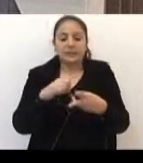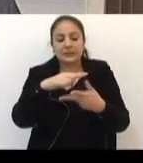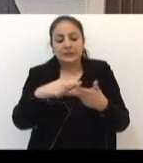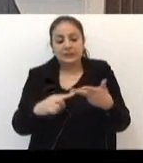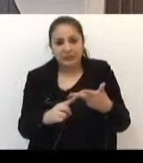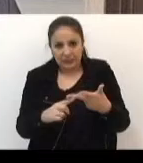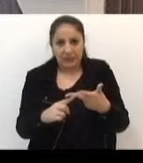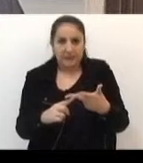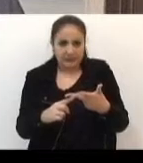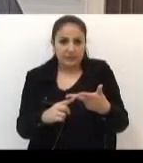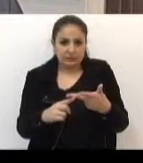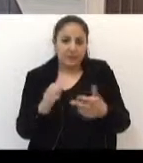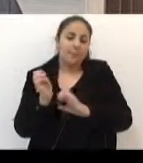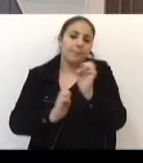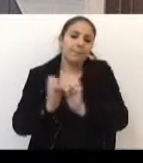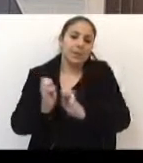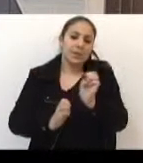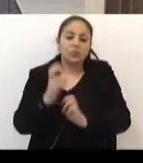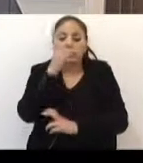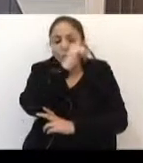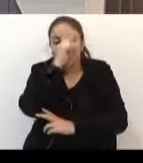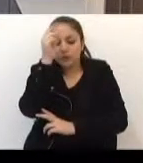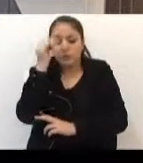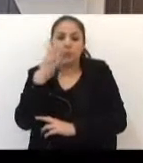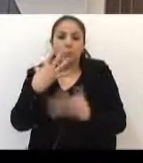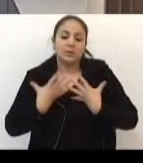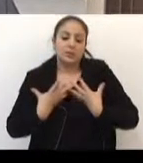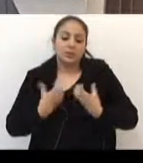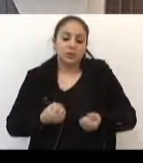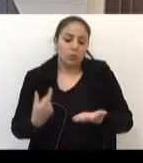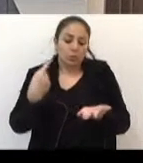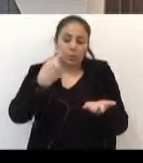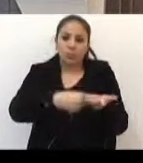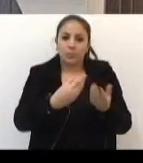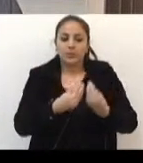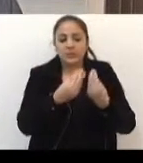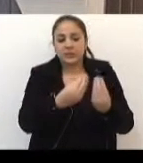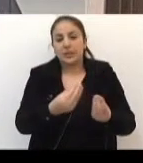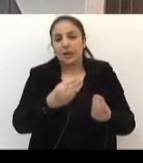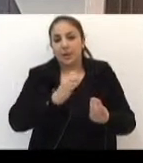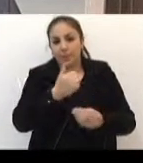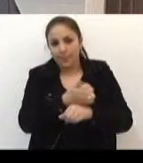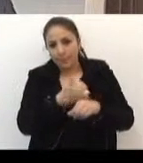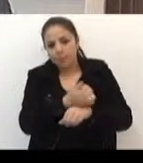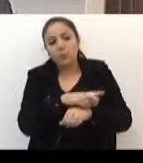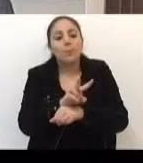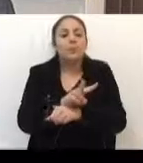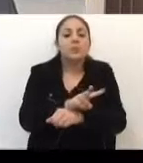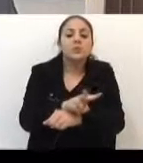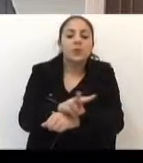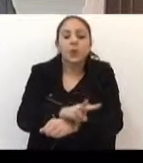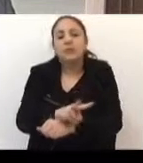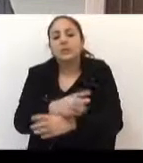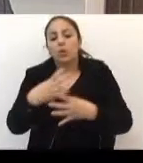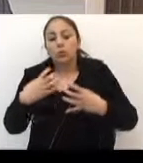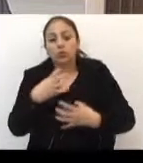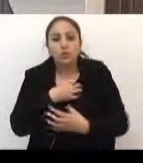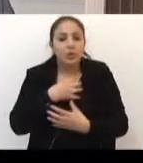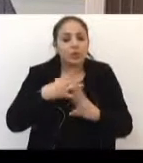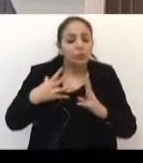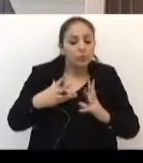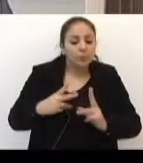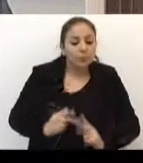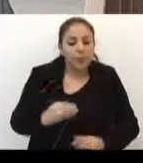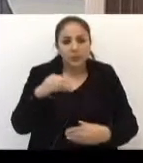técnica assinado com a União, assumiu o compromisso de fornecer esses profissionais para a fiscalização sanitária dentro da empresa.